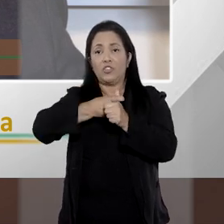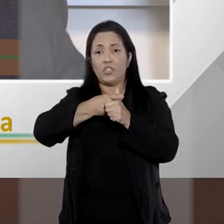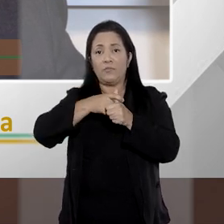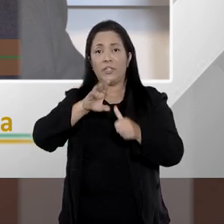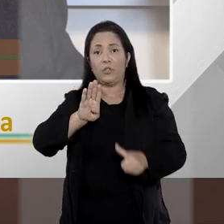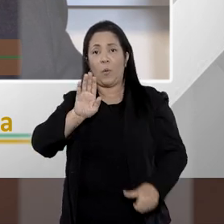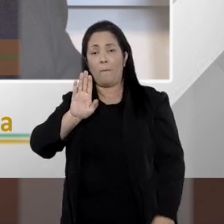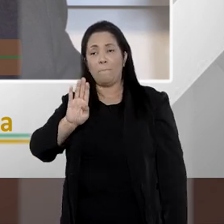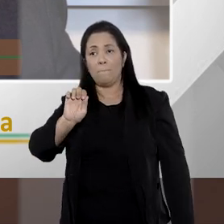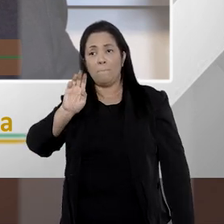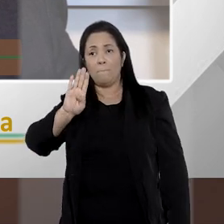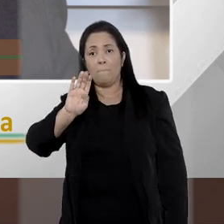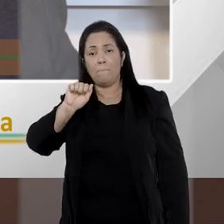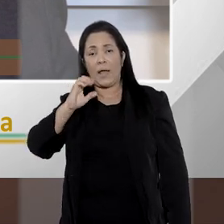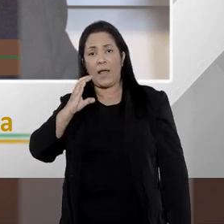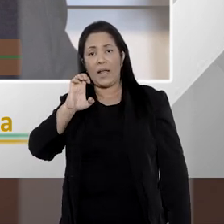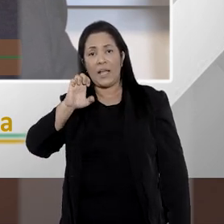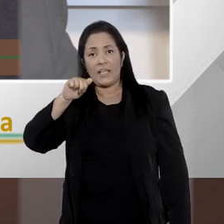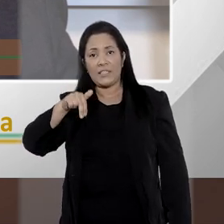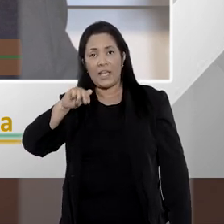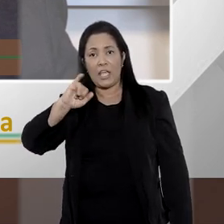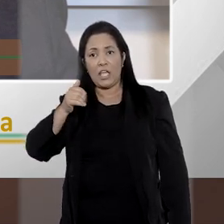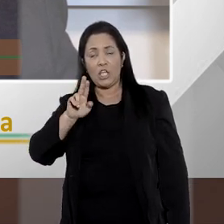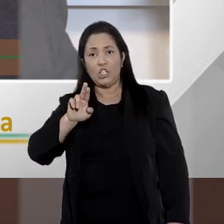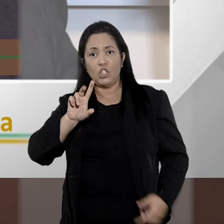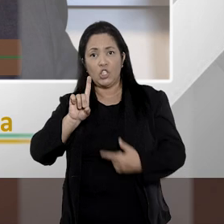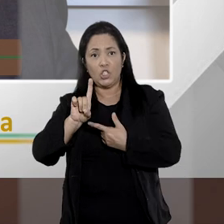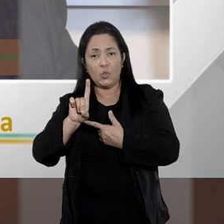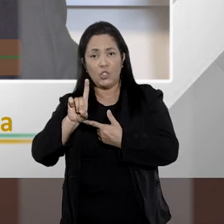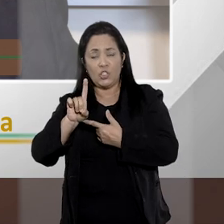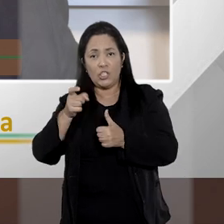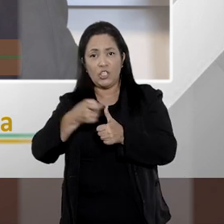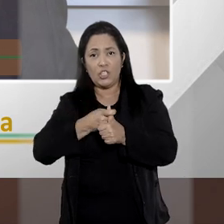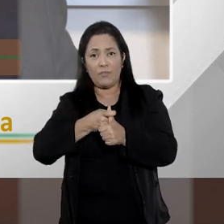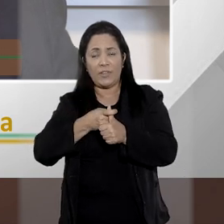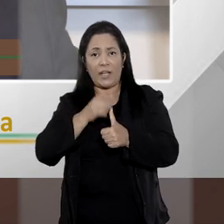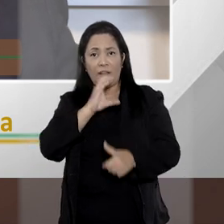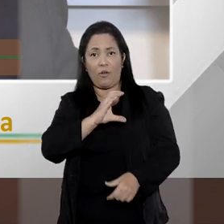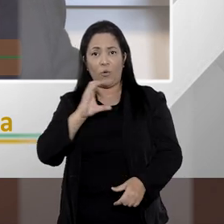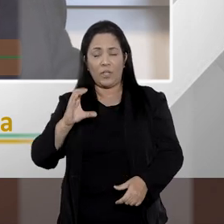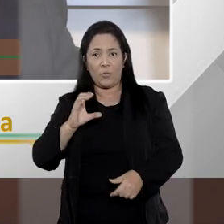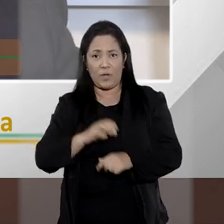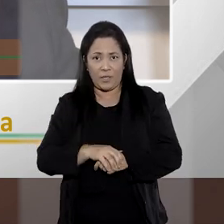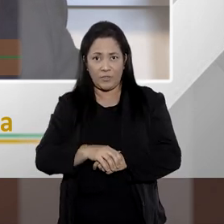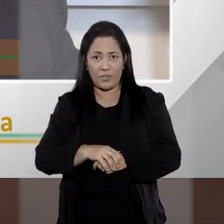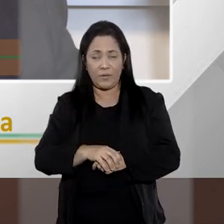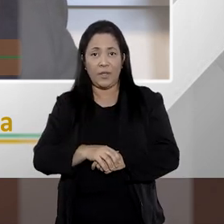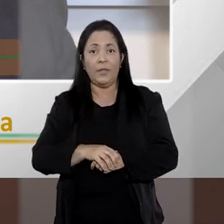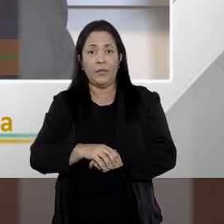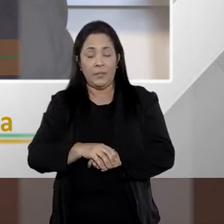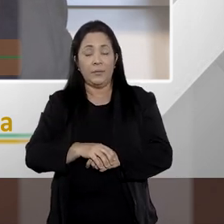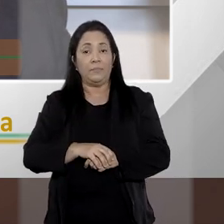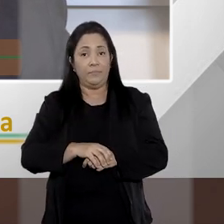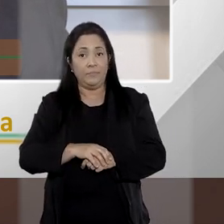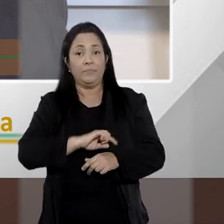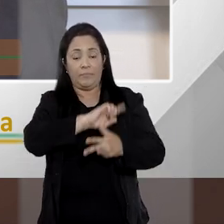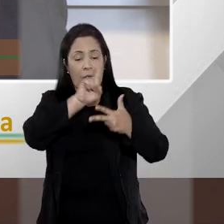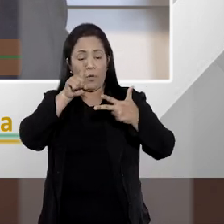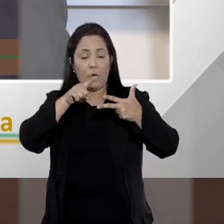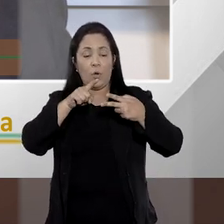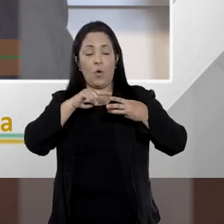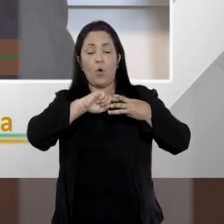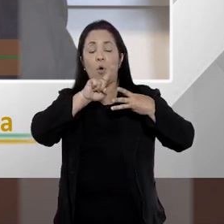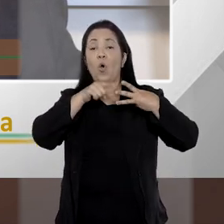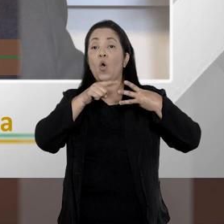valor de R$350 que ela tinha na sua conta corrente. Um outro senhor, também egresso do sistema penitenciário em